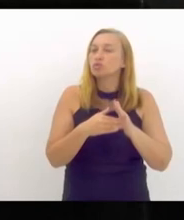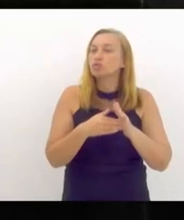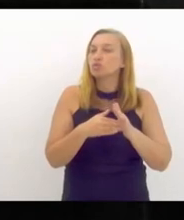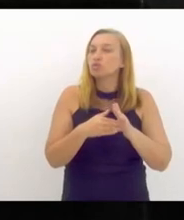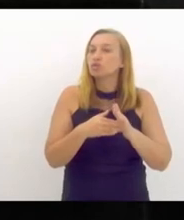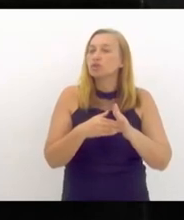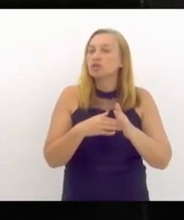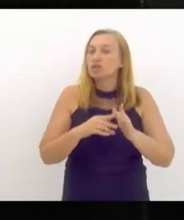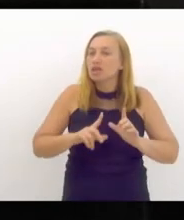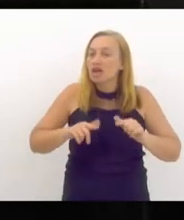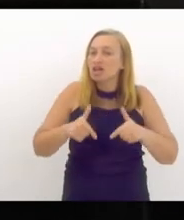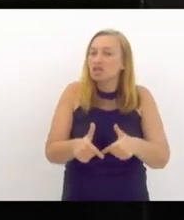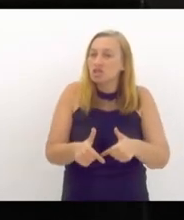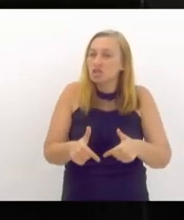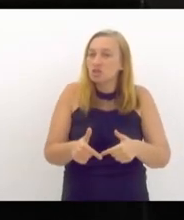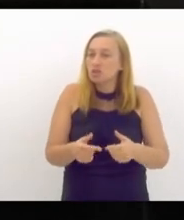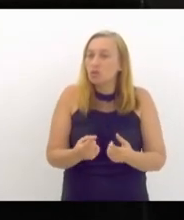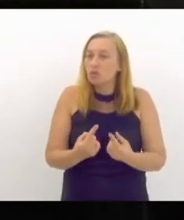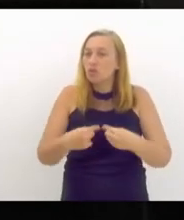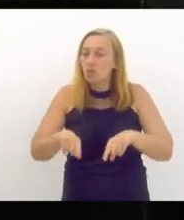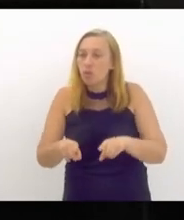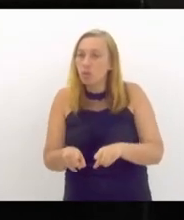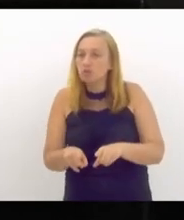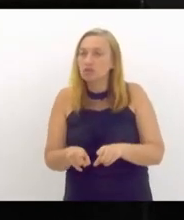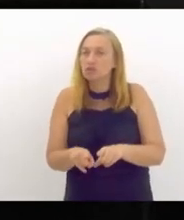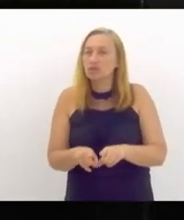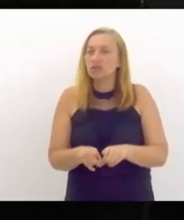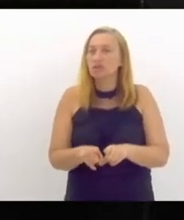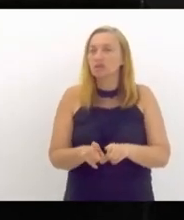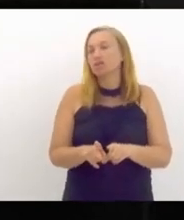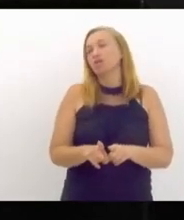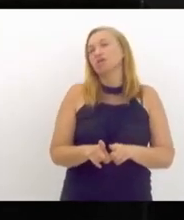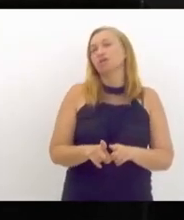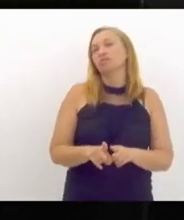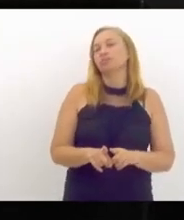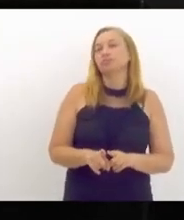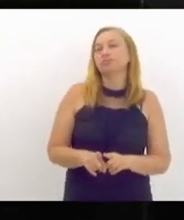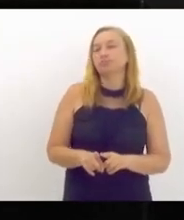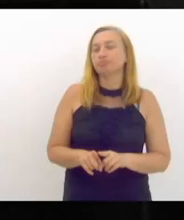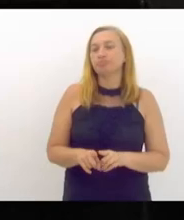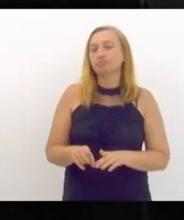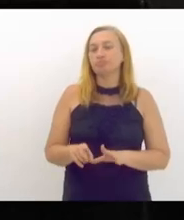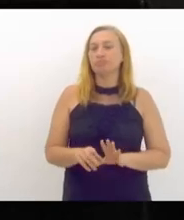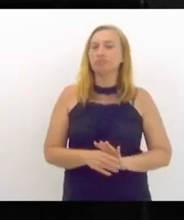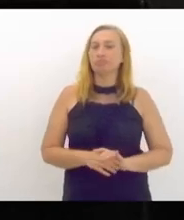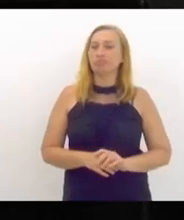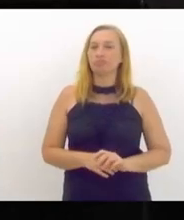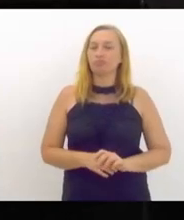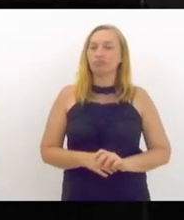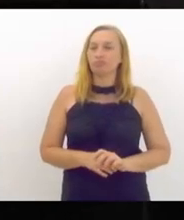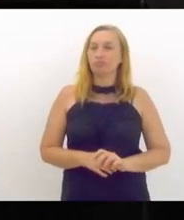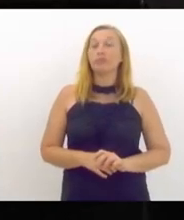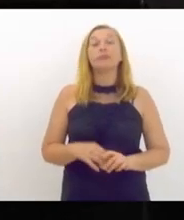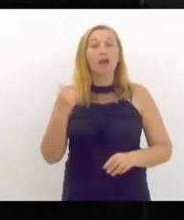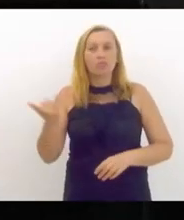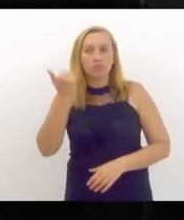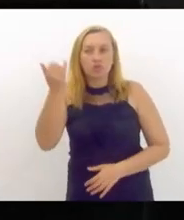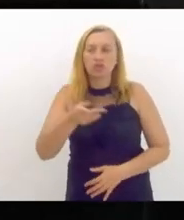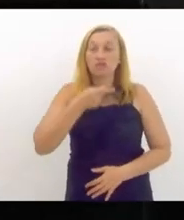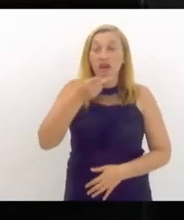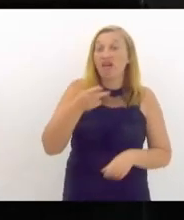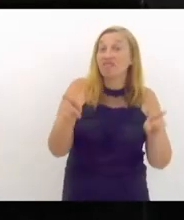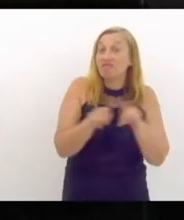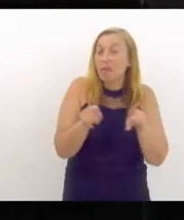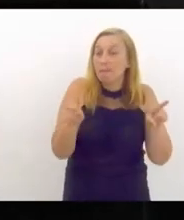de golpe, promotores de uma tentativa de Capitólio à brasileira. E aí é importante dizer